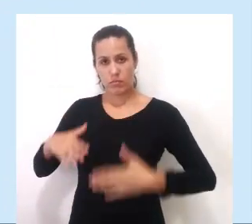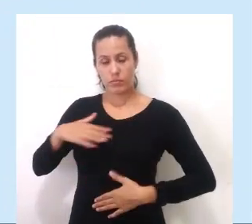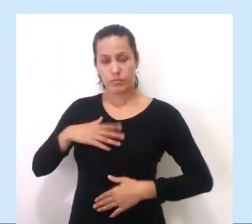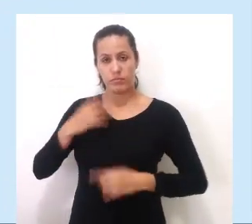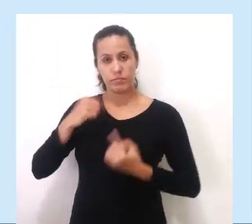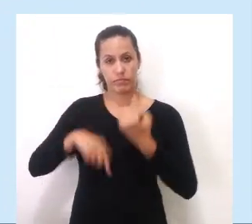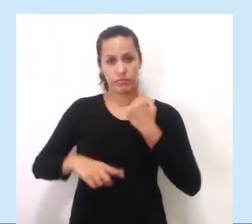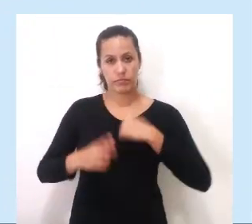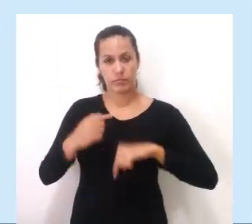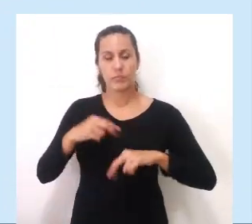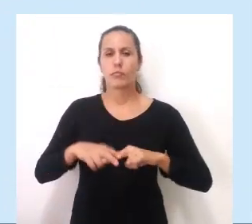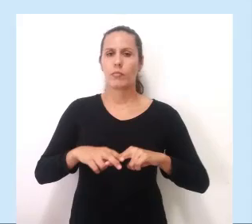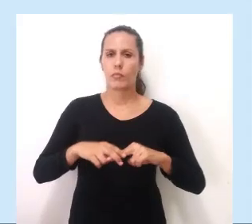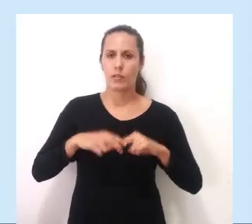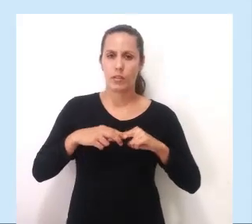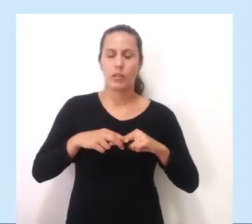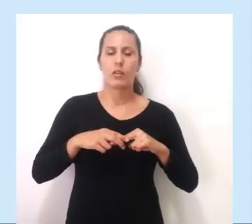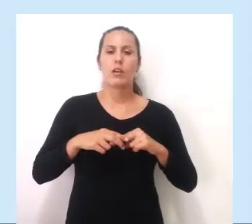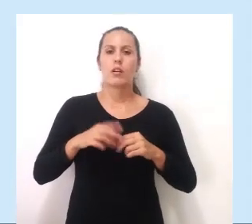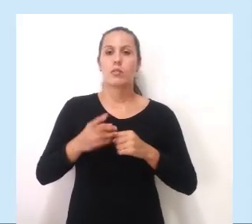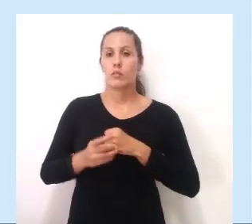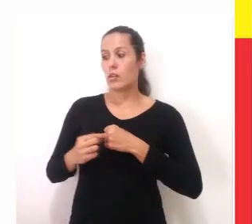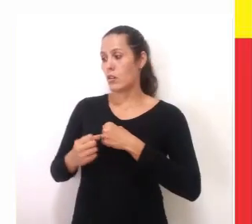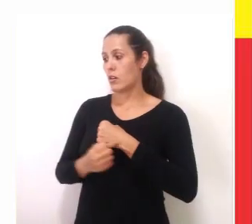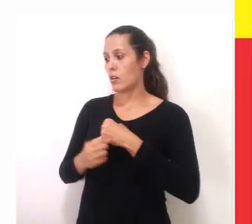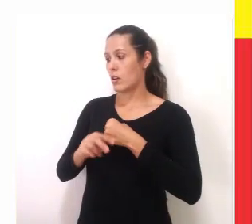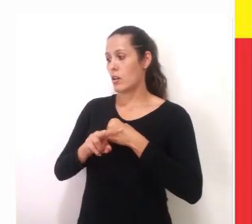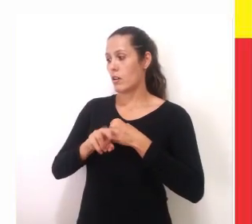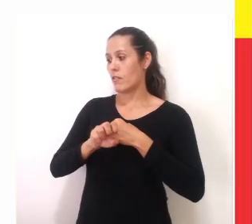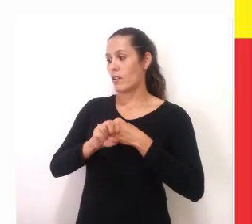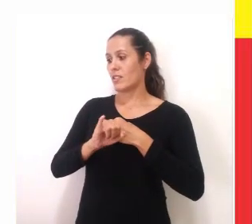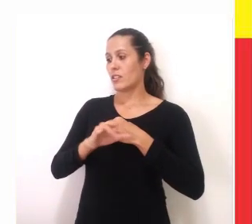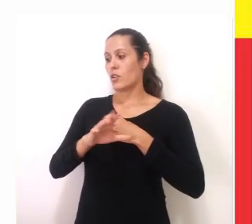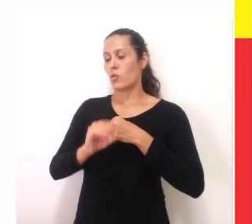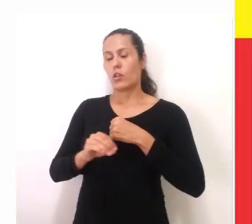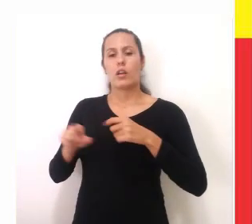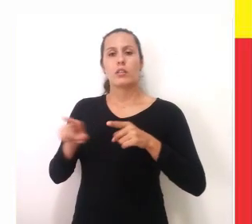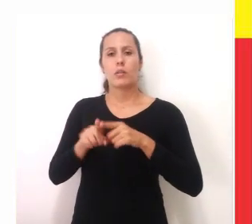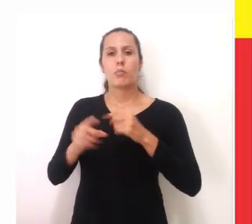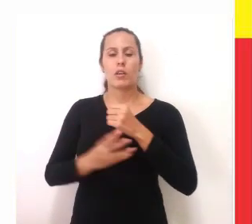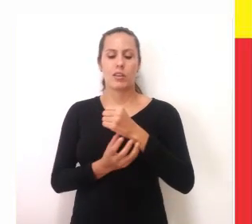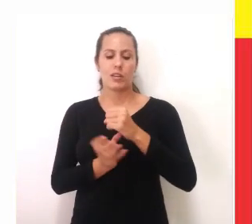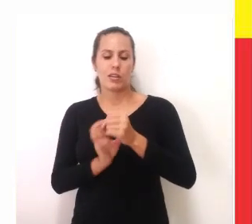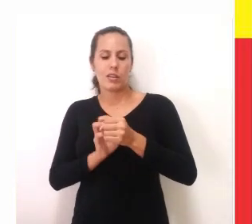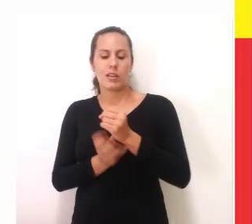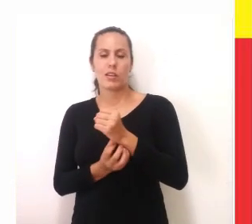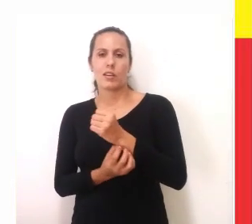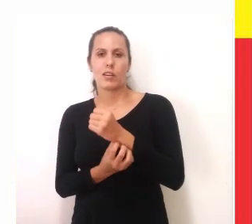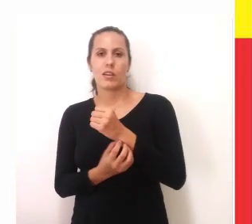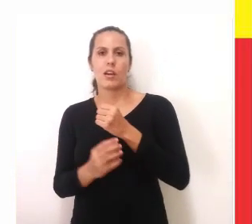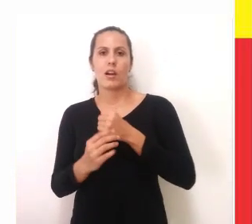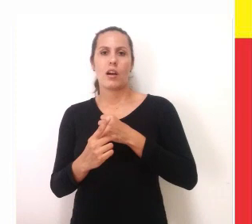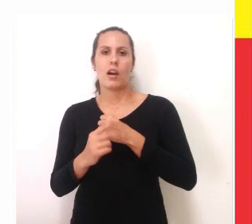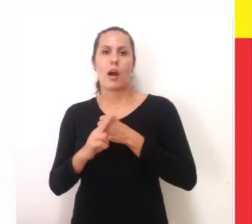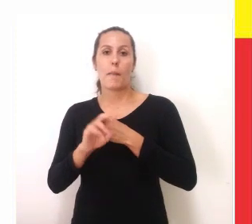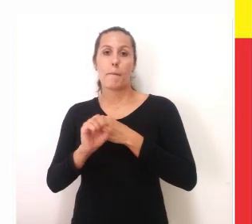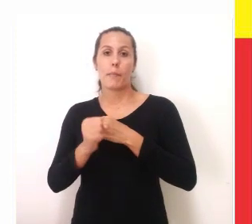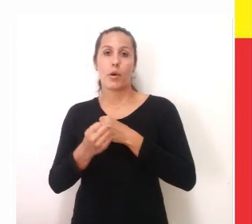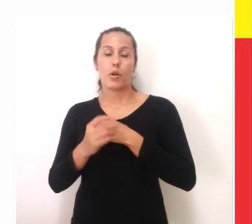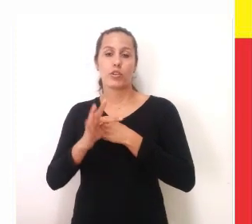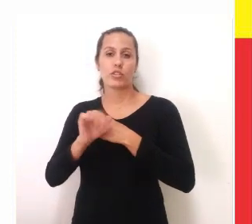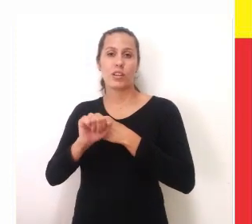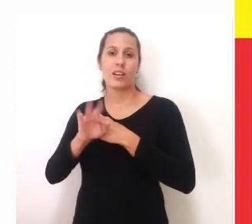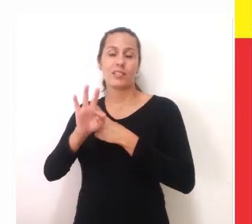produzidos, ou melhor, com as secreções produzidas tanto na vesícula seminal quanto na próstata. E